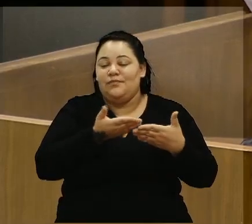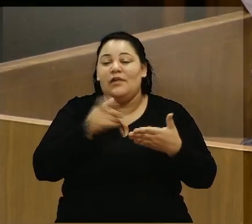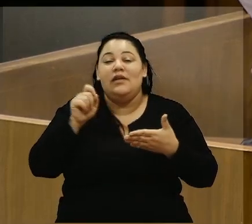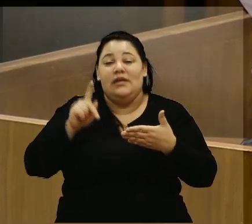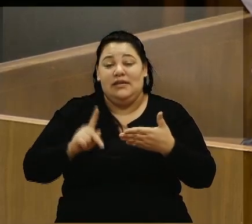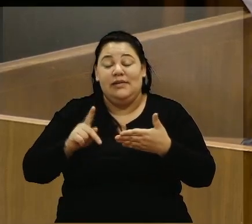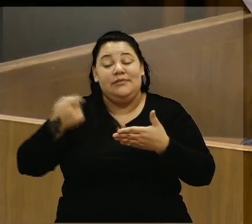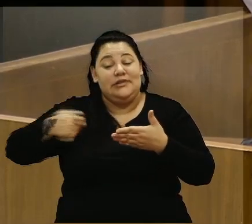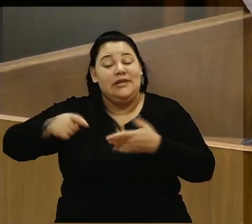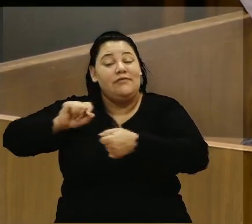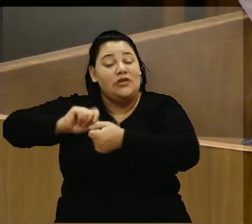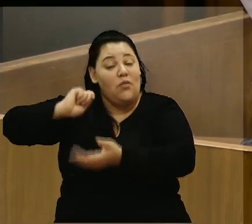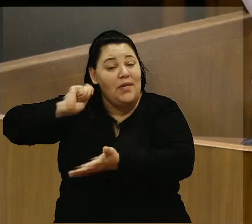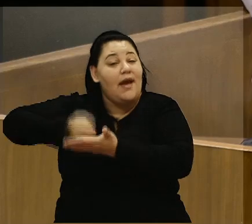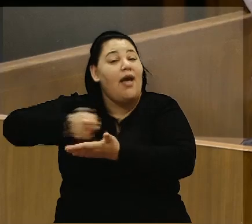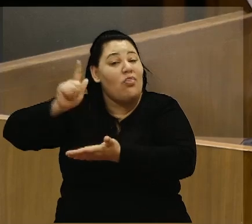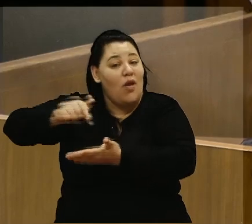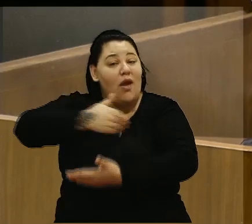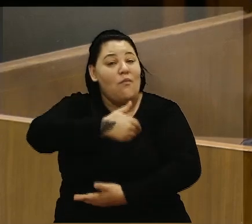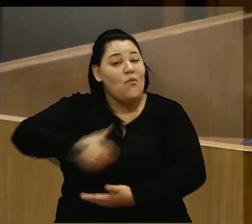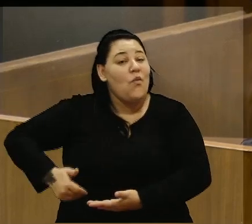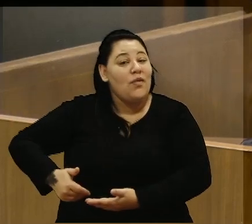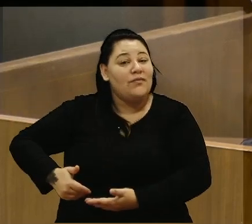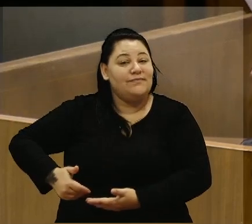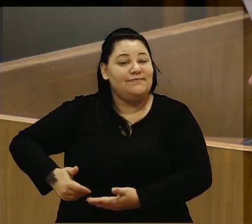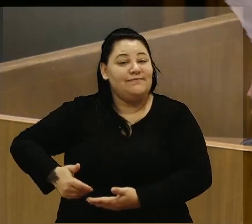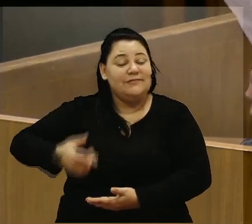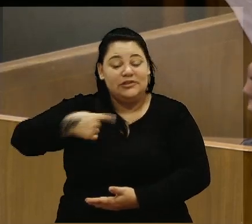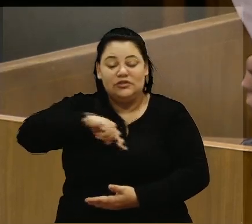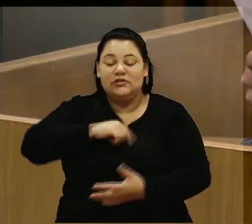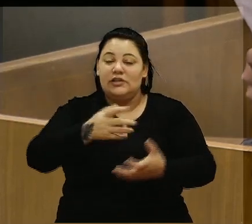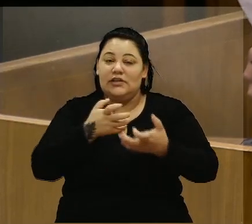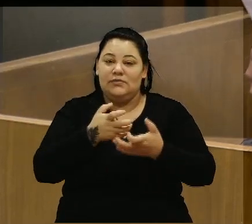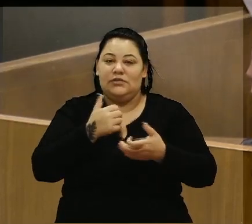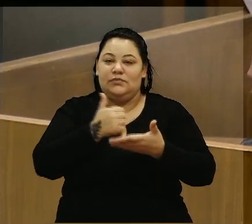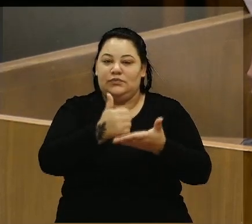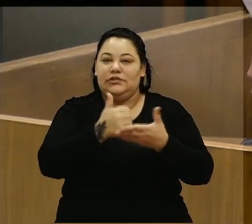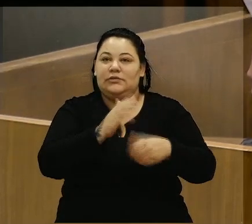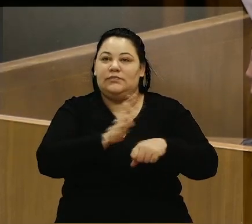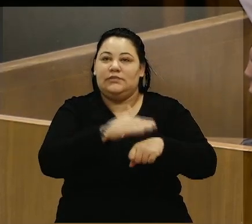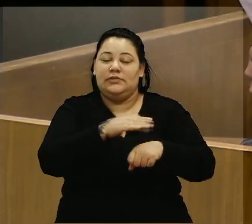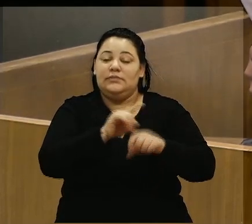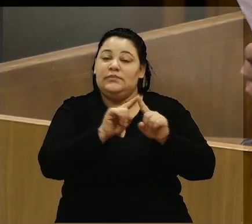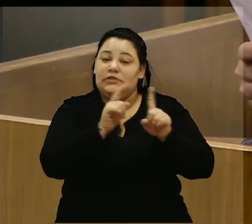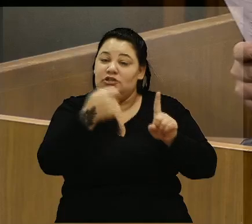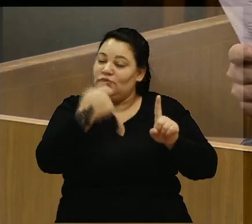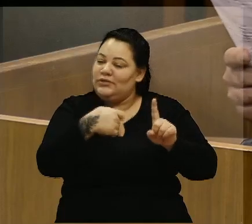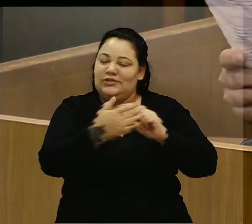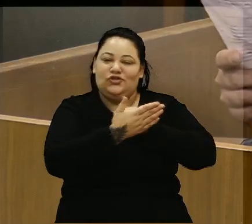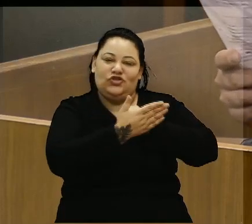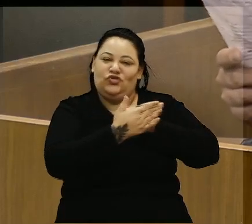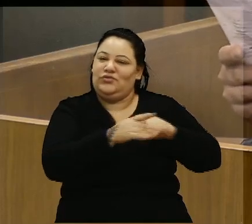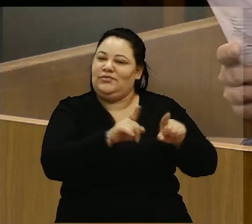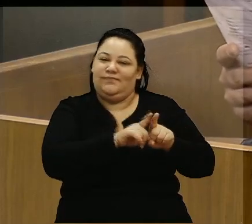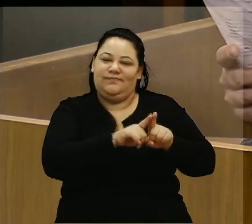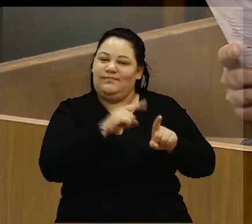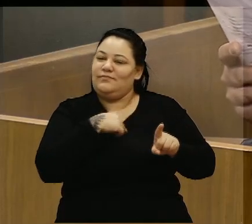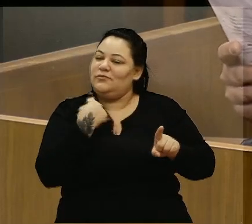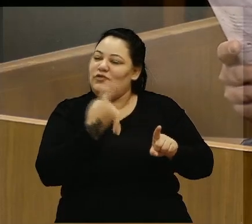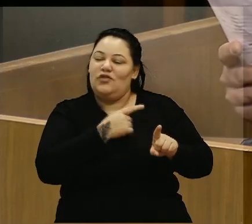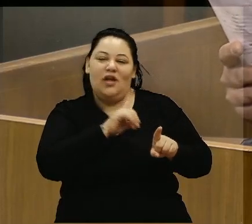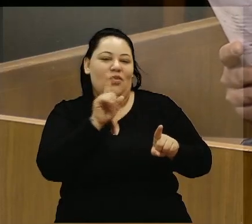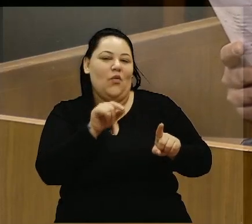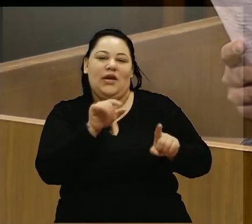público. Estamos prontos para colaborar ainda mais, mas precisamos de condições. Não estamos sozinhos nessa luta, por